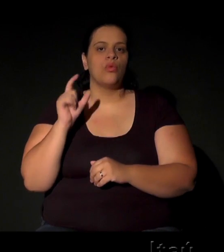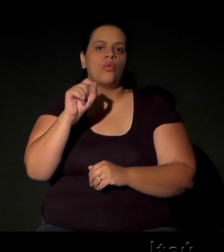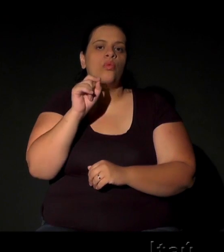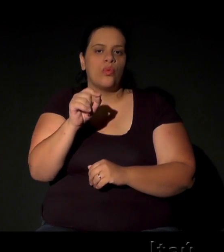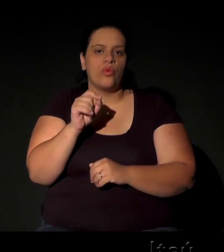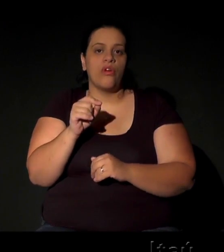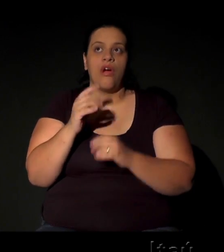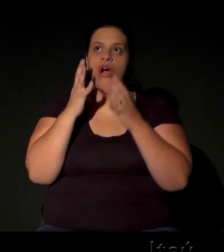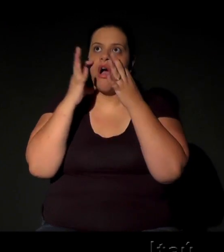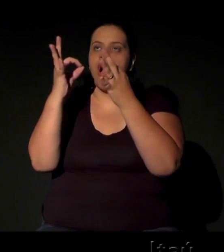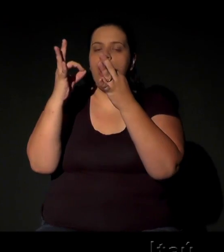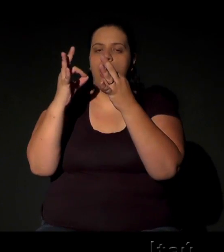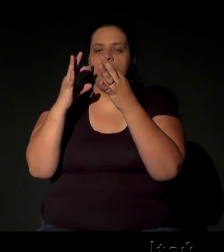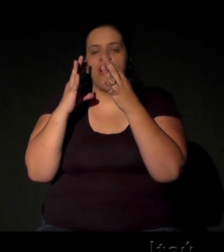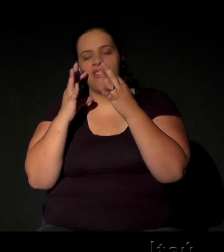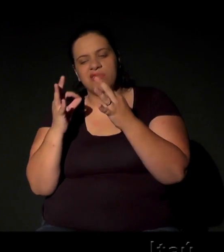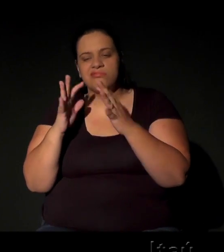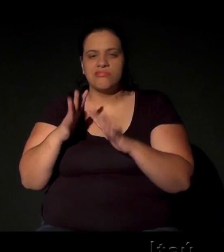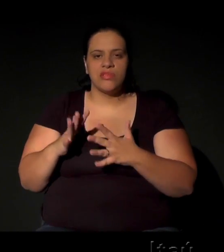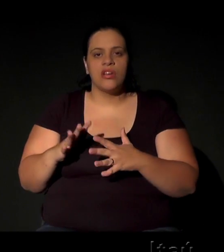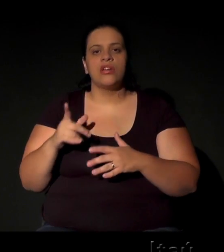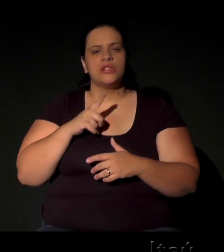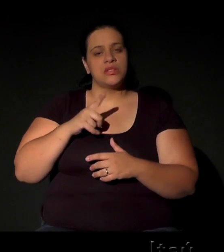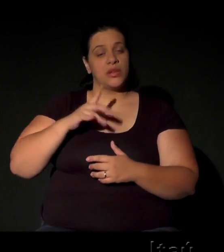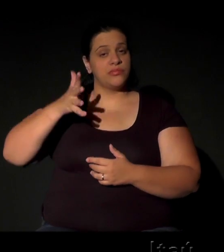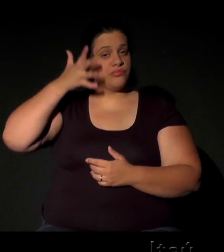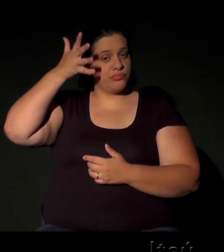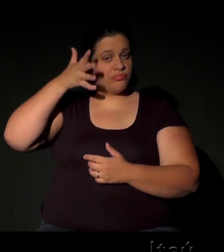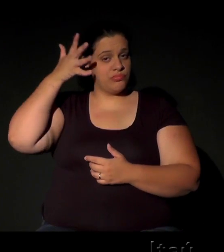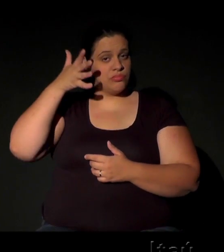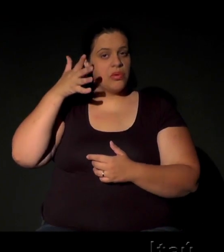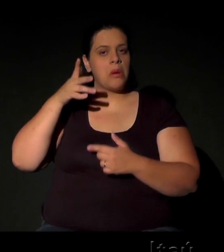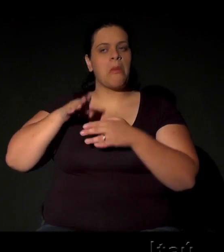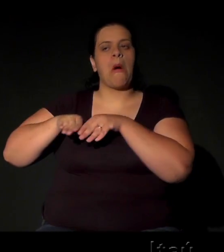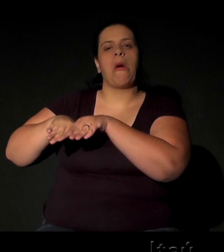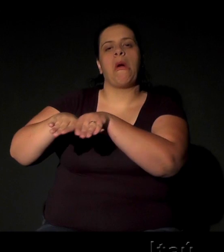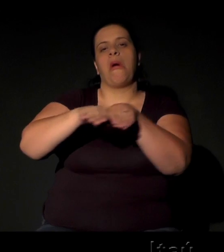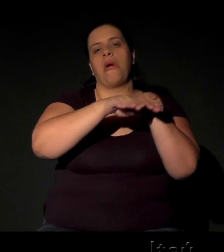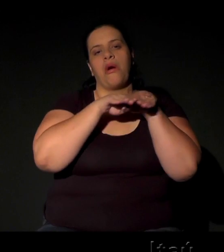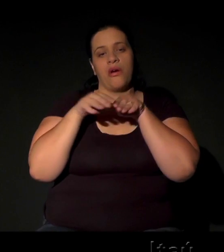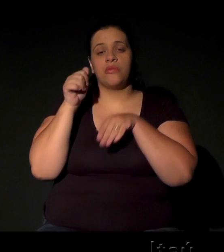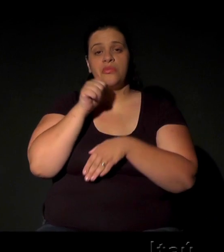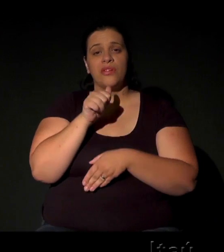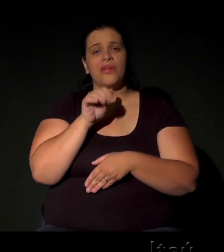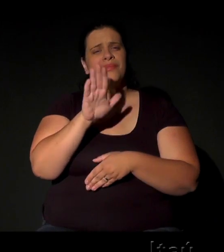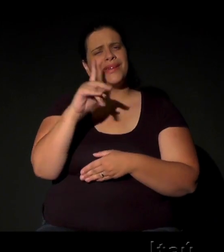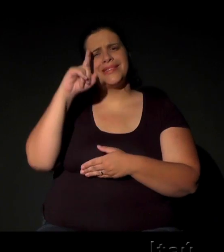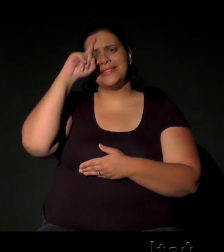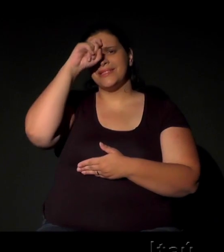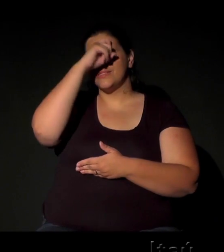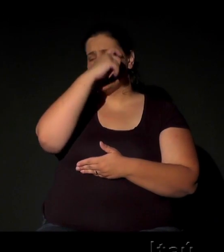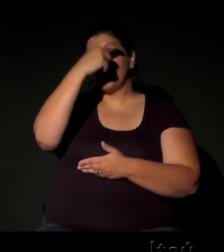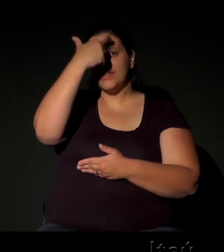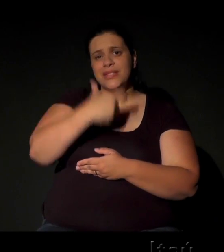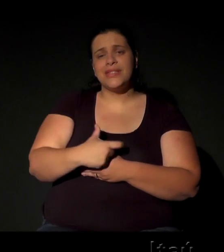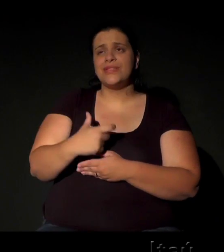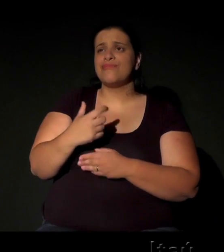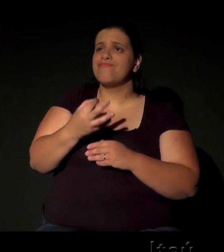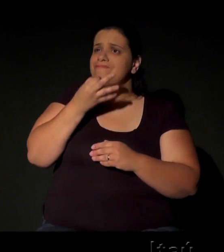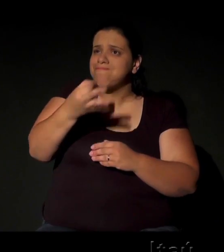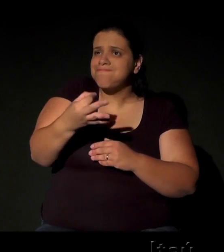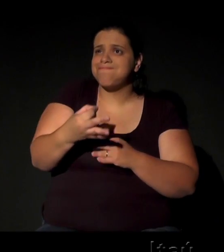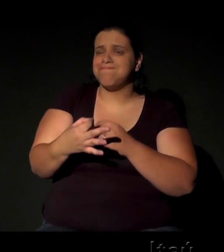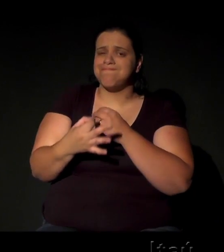eh existe um discurso autorizado um discurso único né E quanto que é difícil pra gente contrapor esse